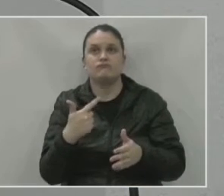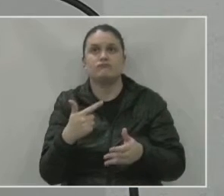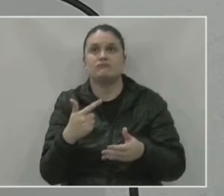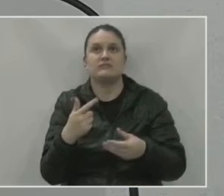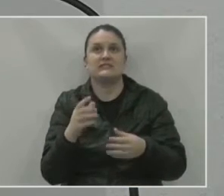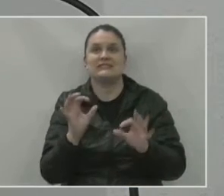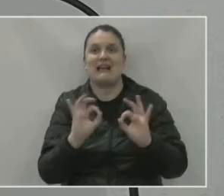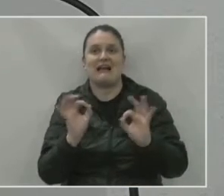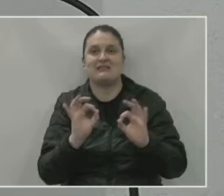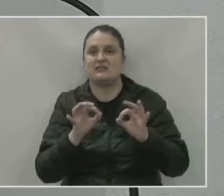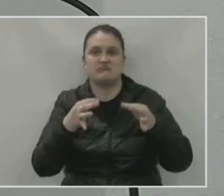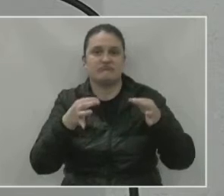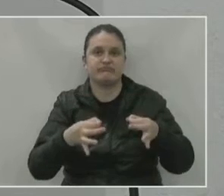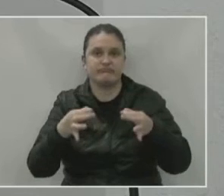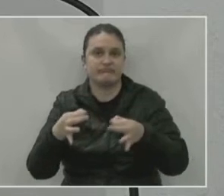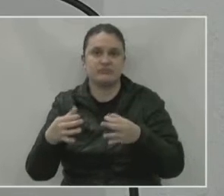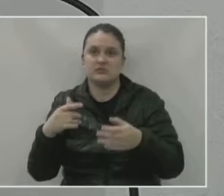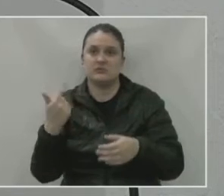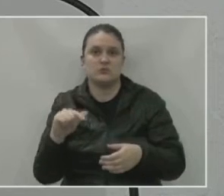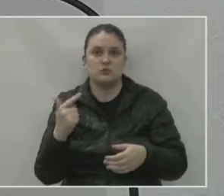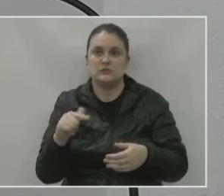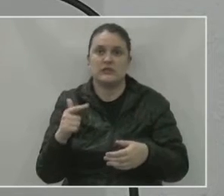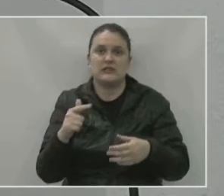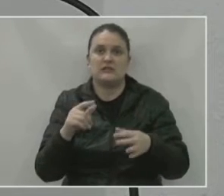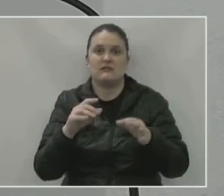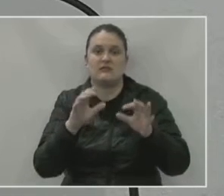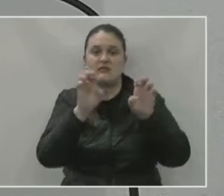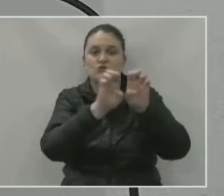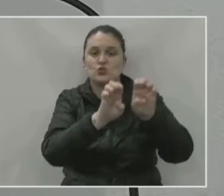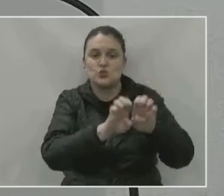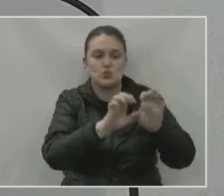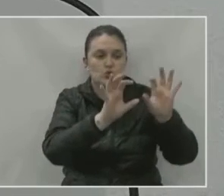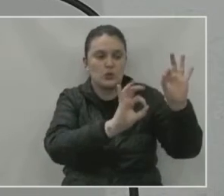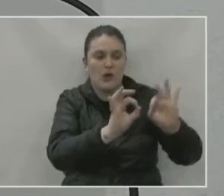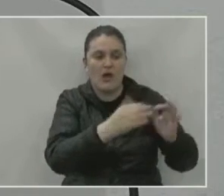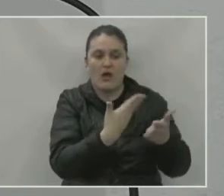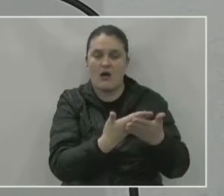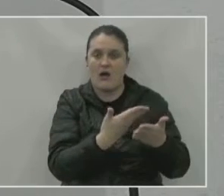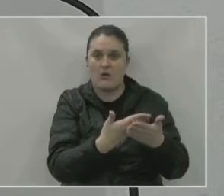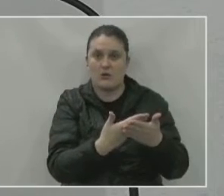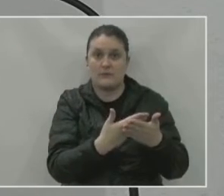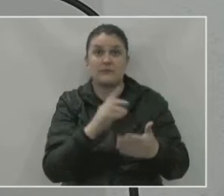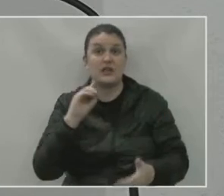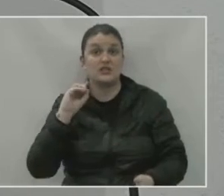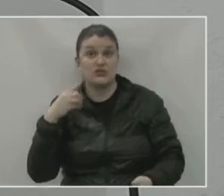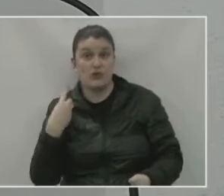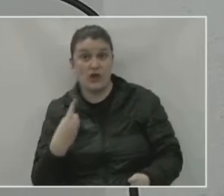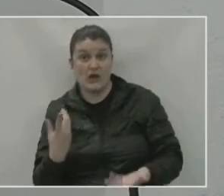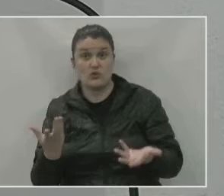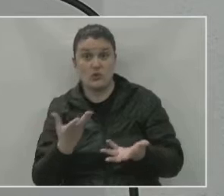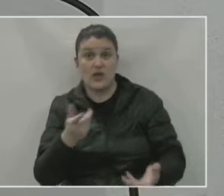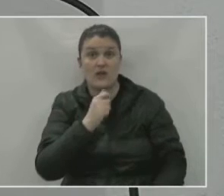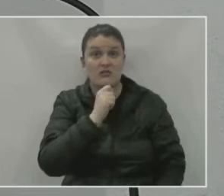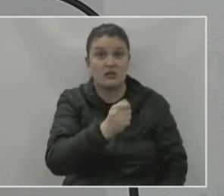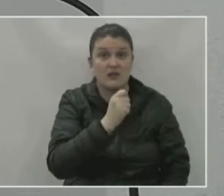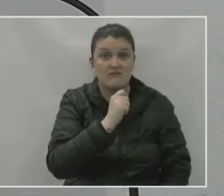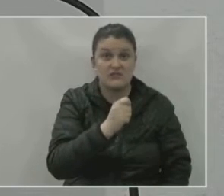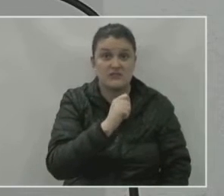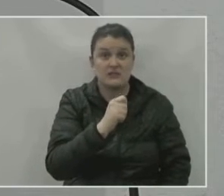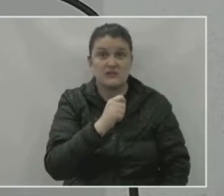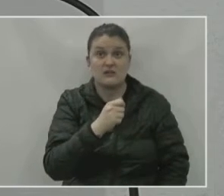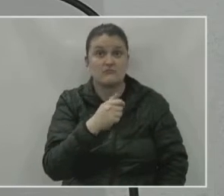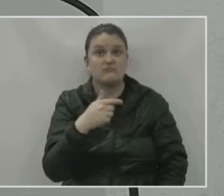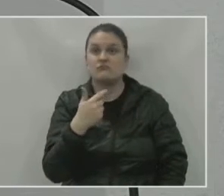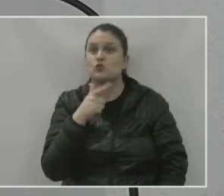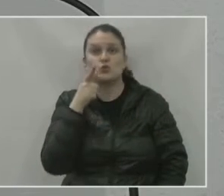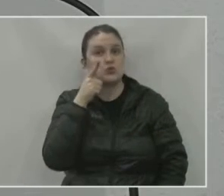não é nada adequado isso, não se tem uma estrutura mínima para a aula. O advogado vai lá, quer fazer uma entrevista com o preso, seu